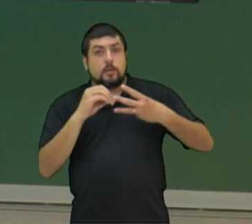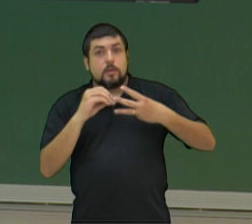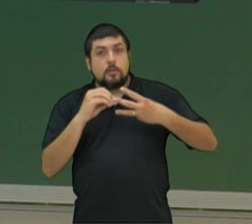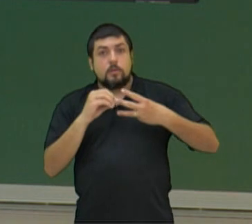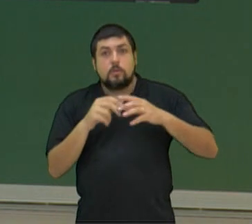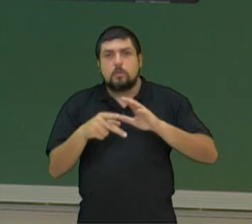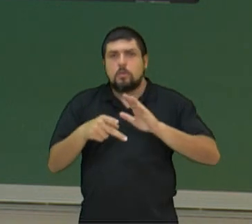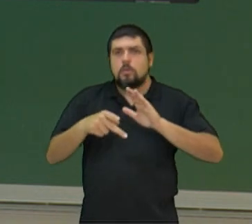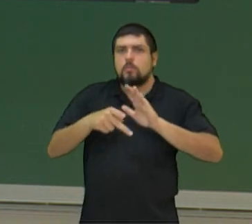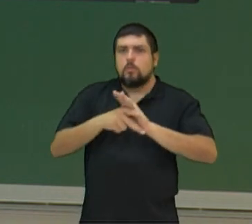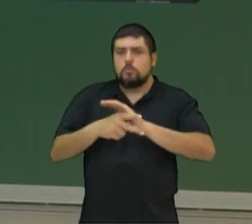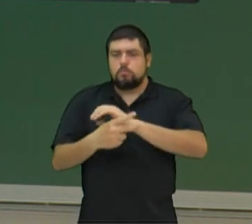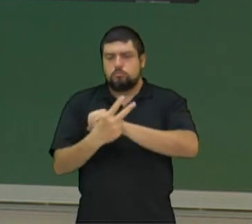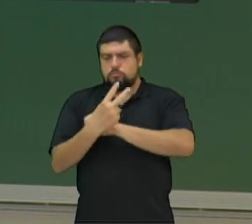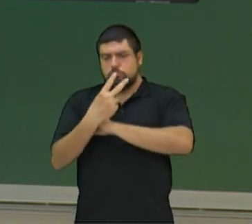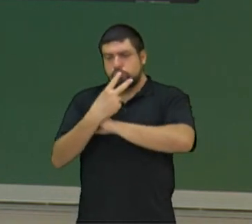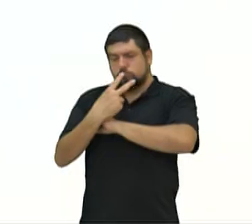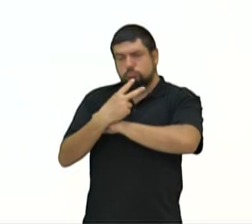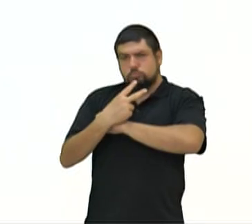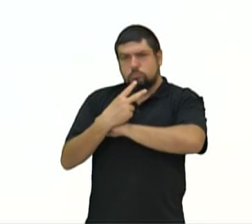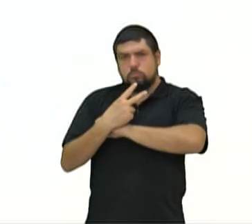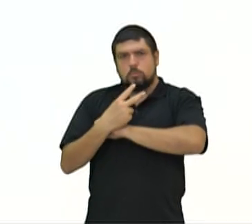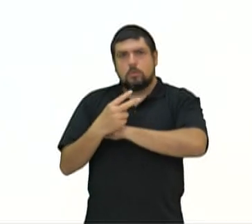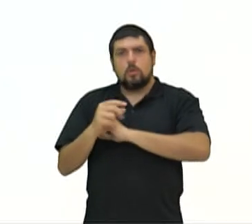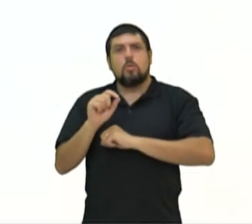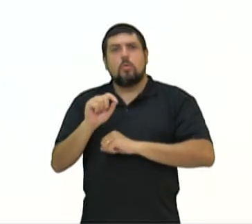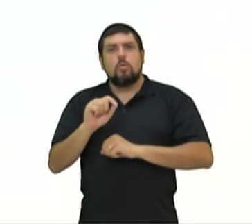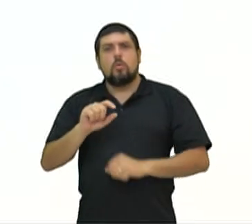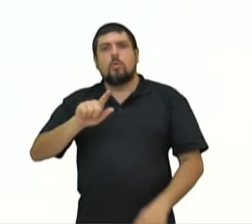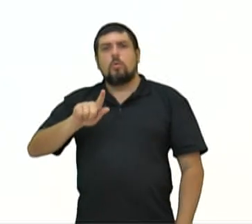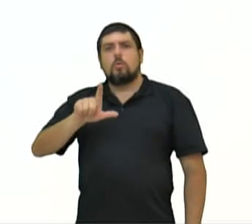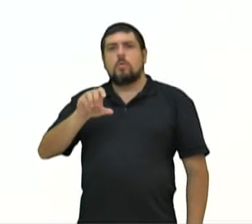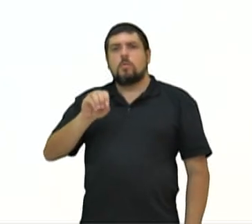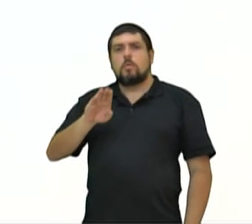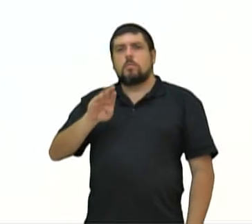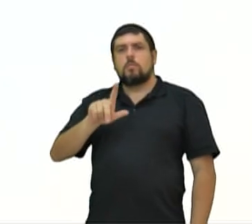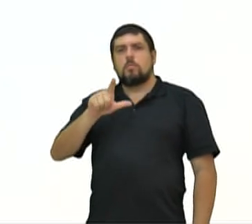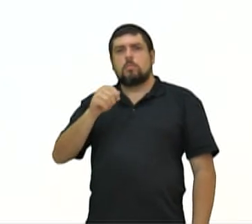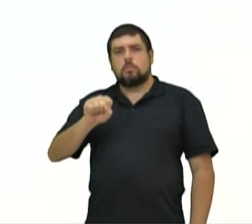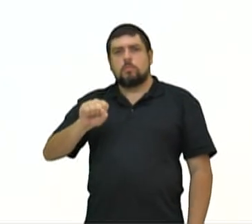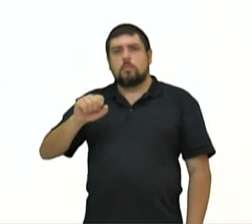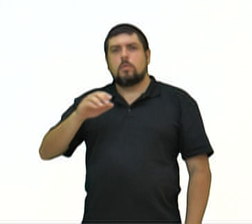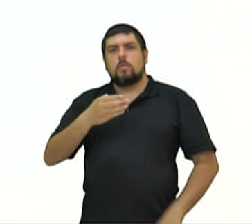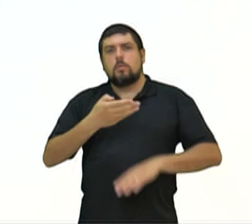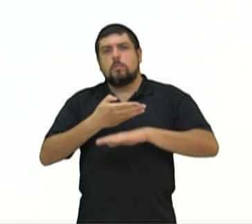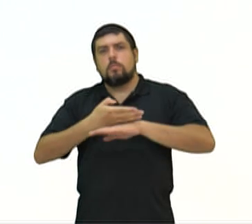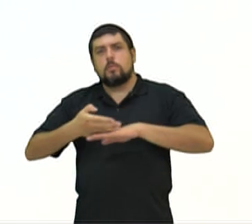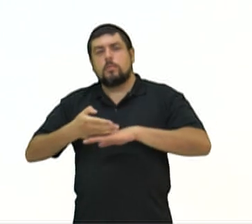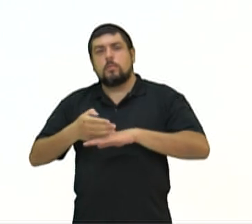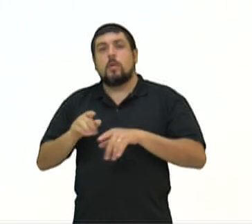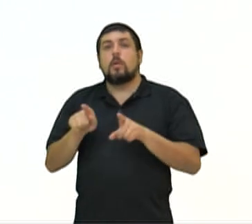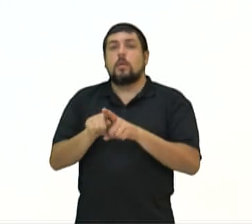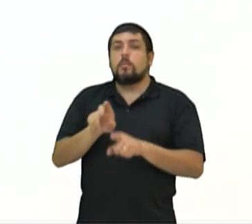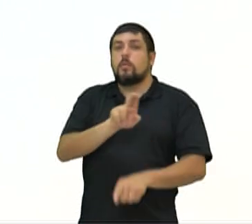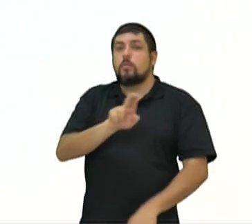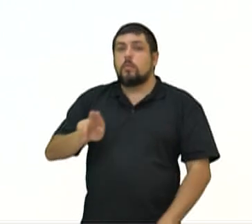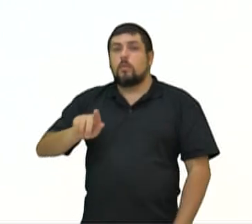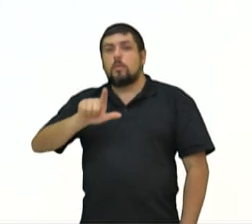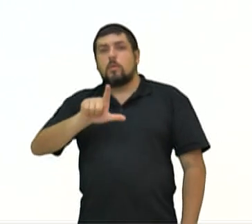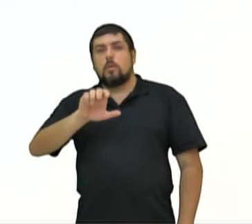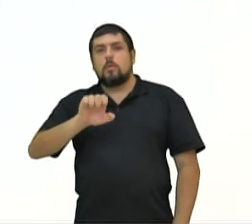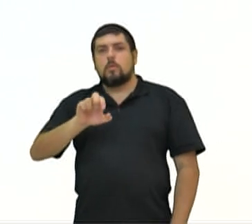do organismo, nós vimos que são os glóbulos brancos, também conhecidos como leucócitos, né? São